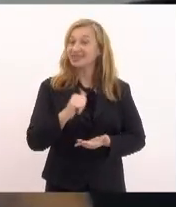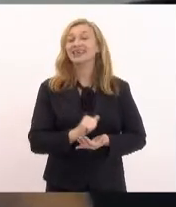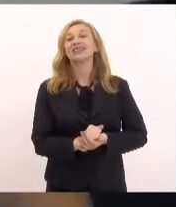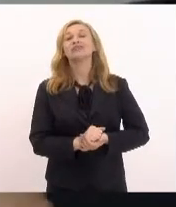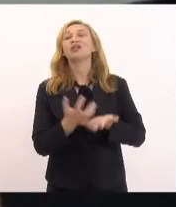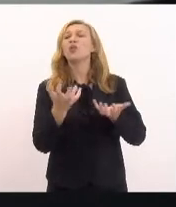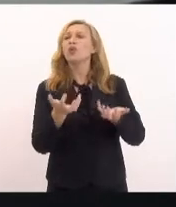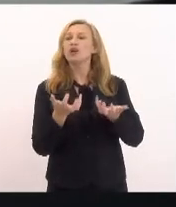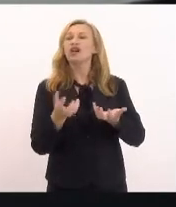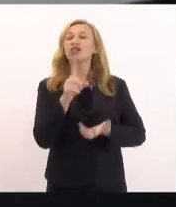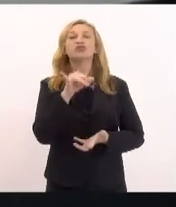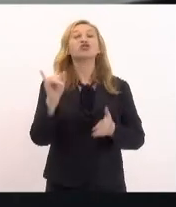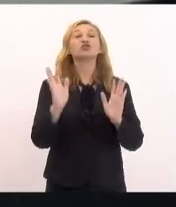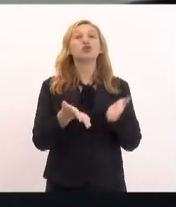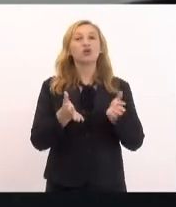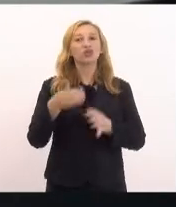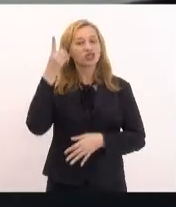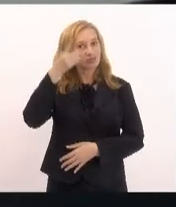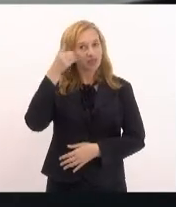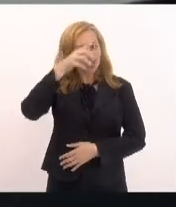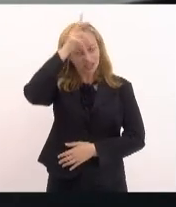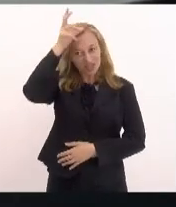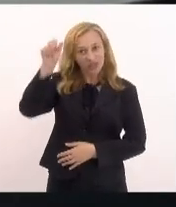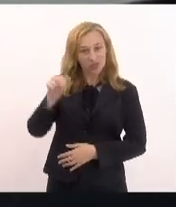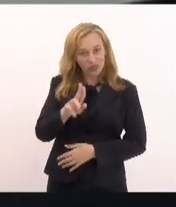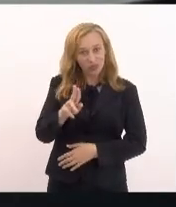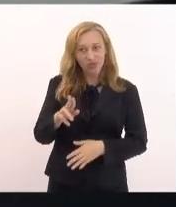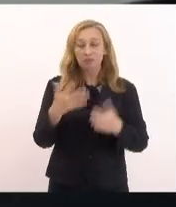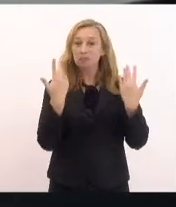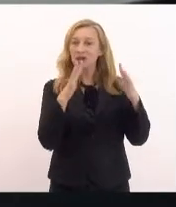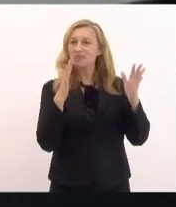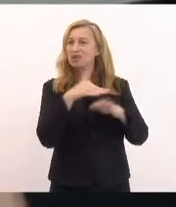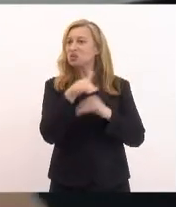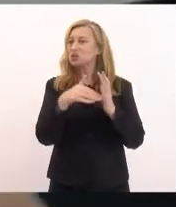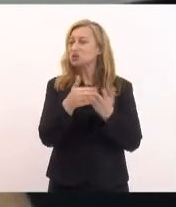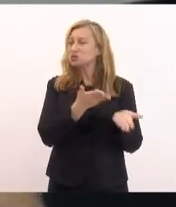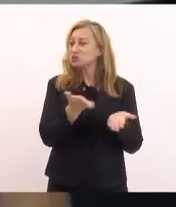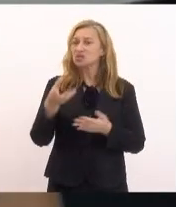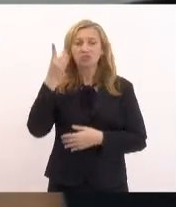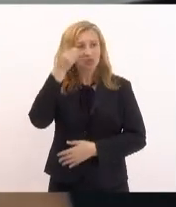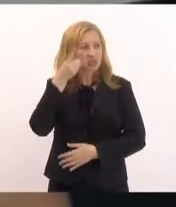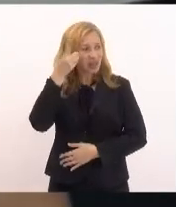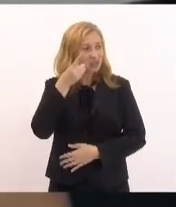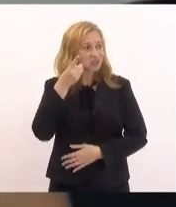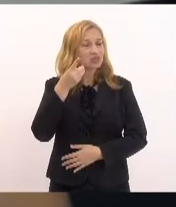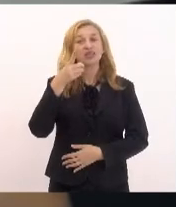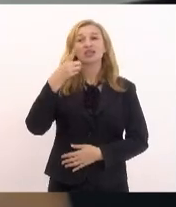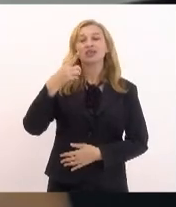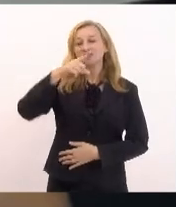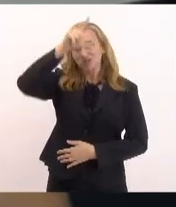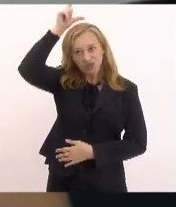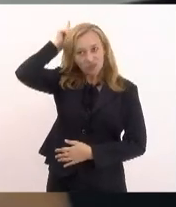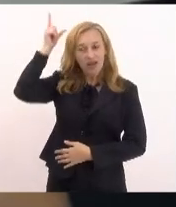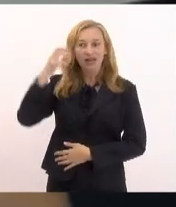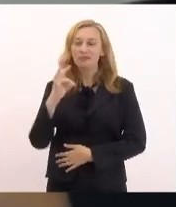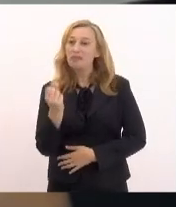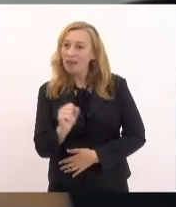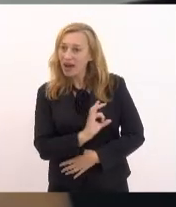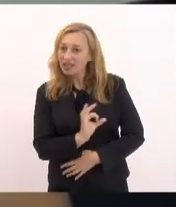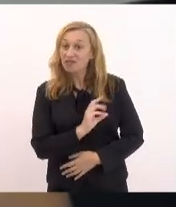quero, no dia de hoje, deputado Tia Ju, saudando os deputados e deputadas aqui presentes, Luiz Paulo e Marta, que me antecederam agora